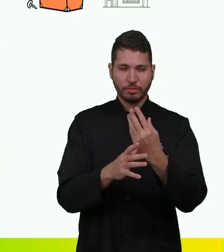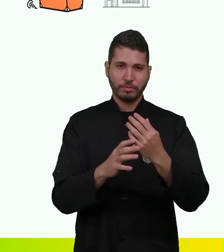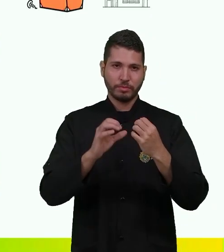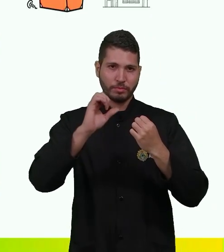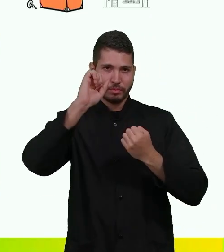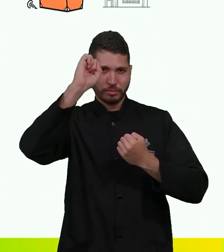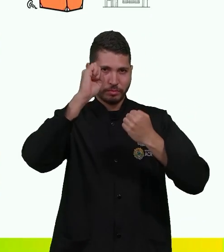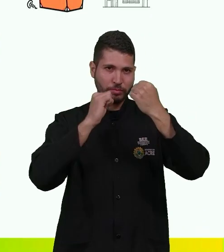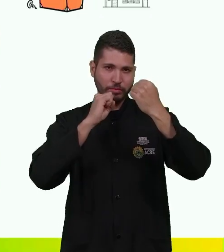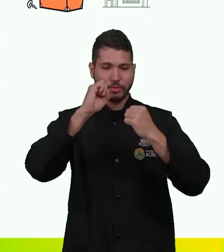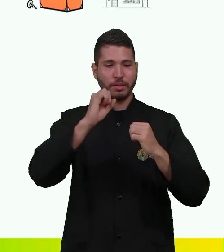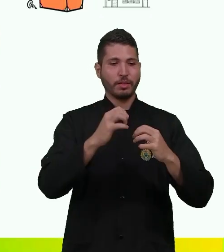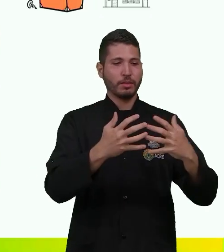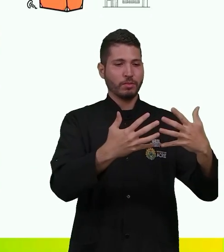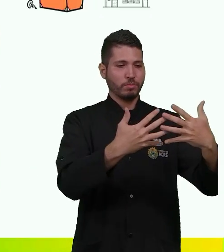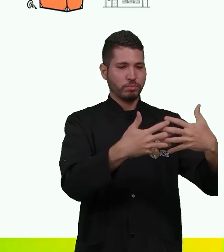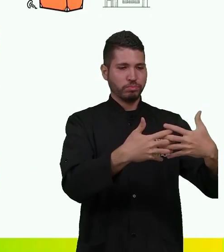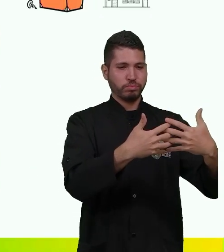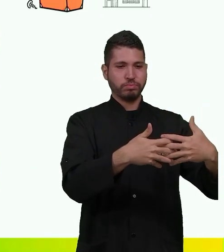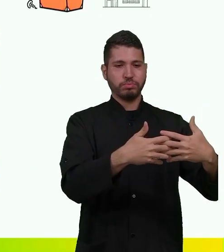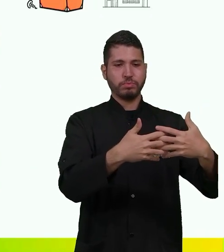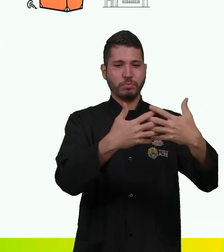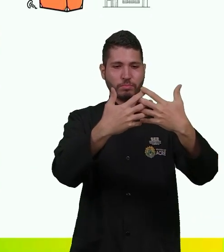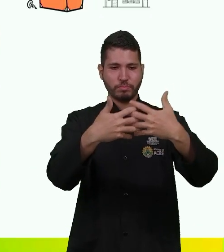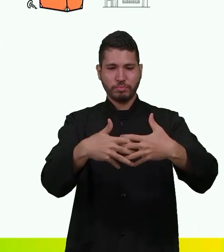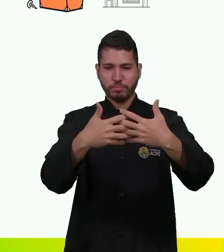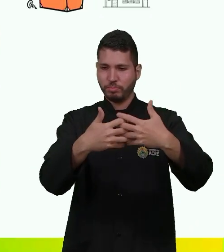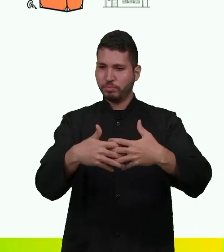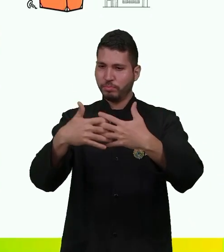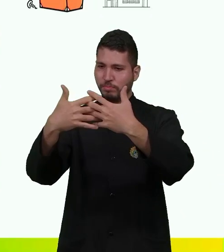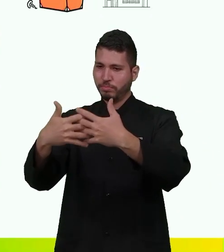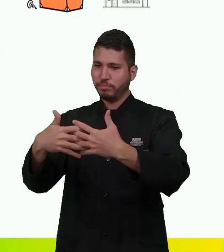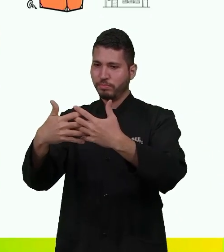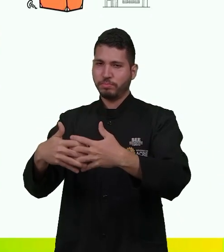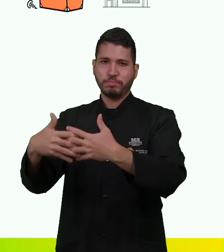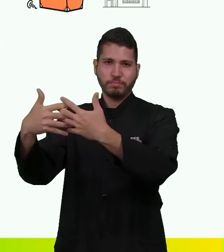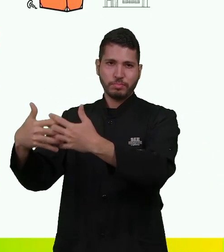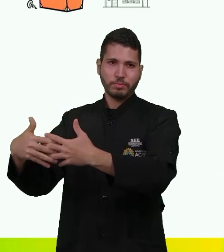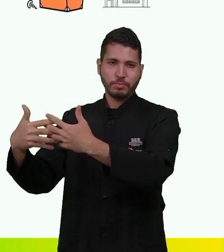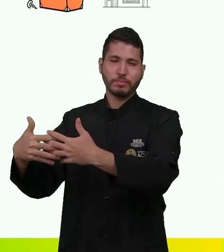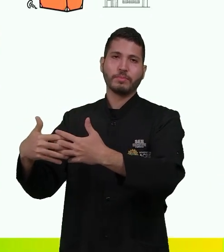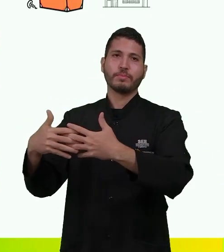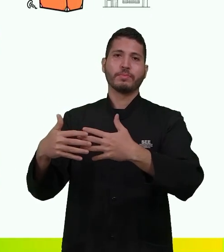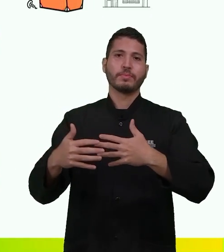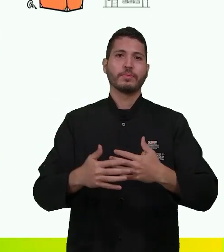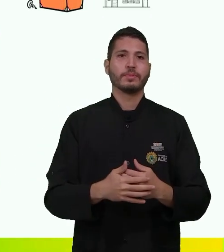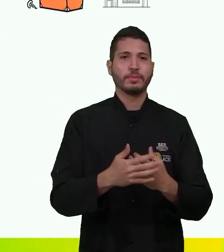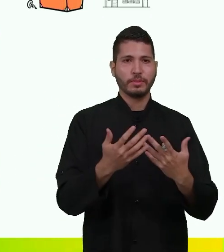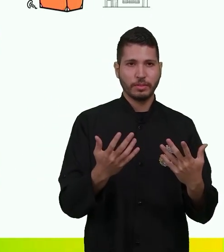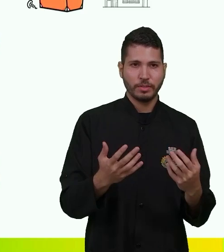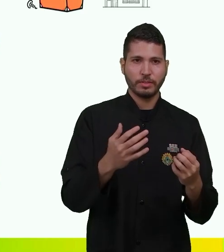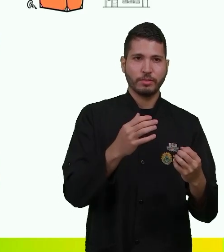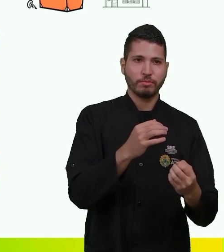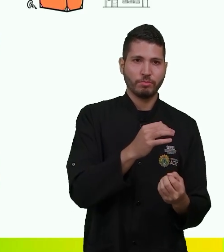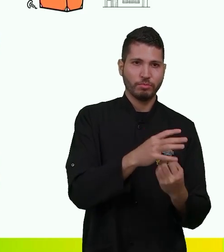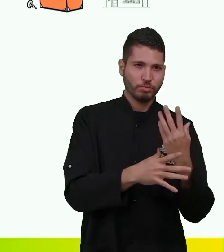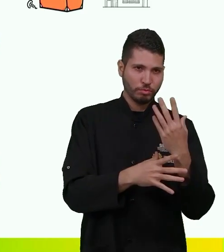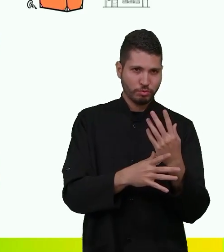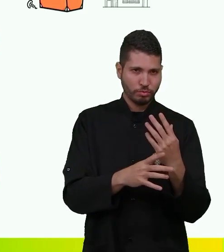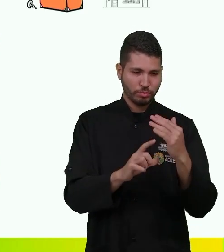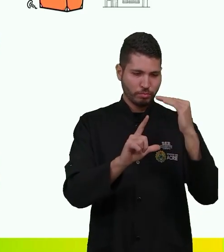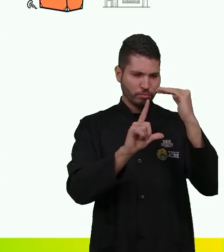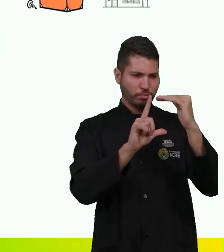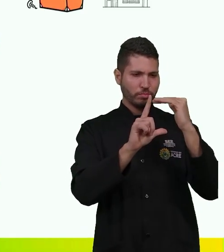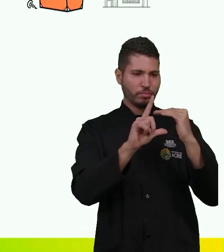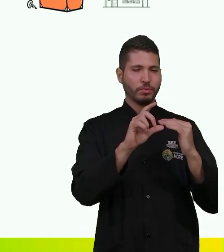do lado das outras. E surgem duas classes. A burguesia, o burguês,